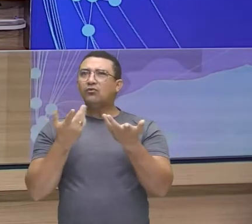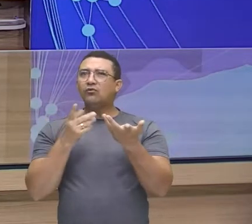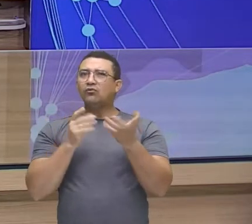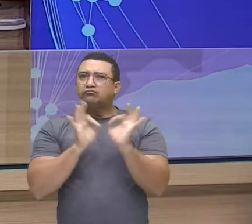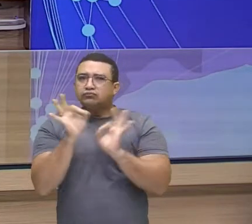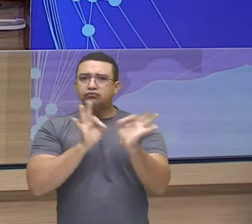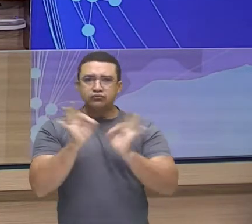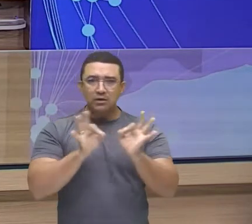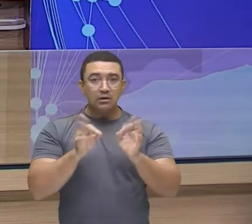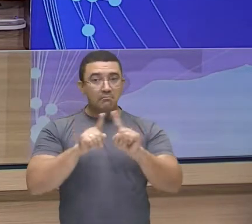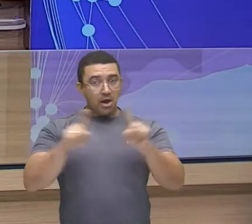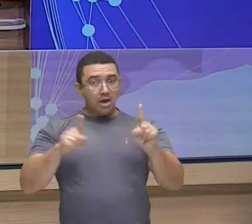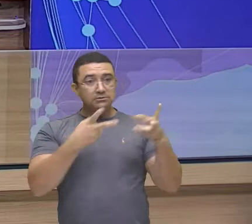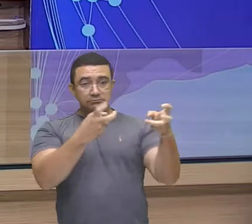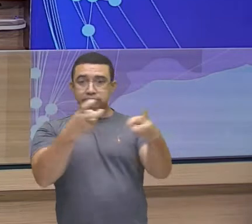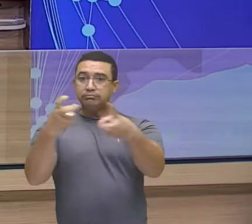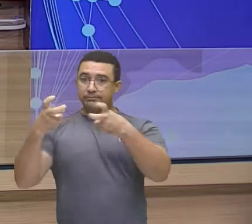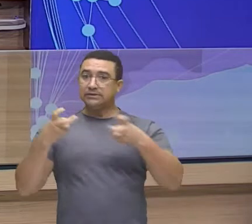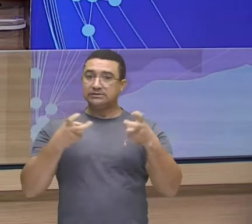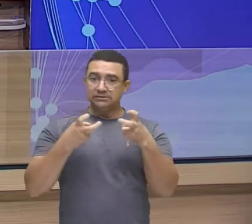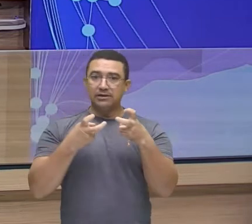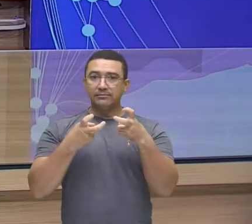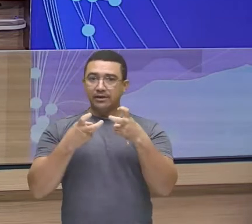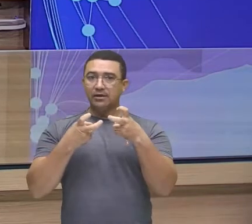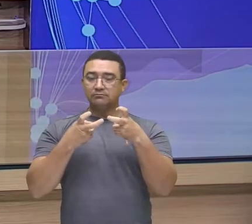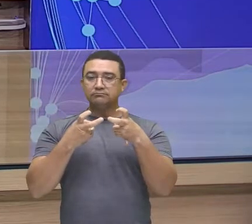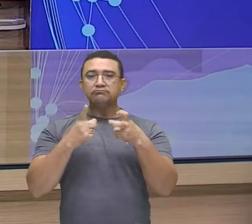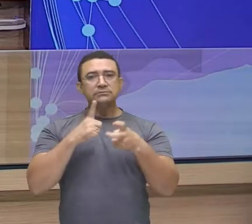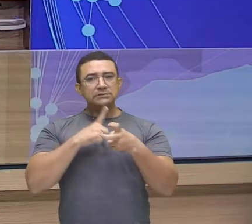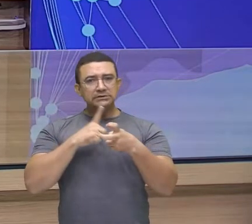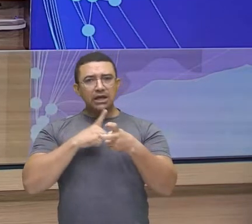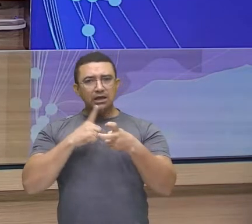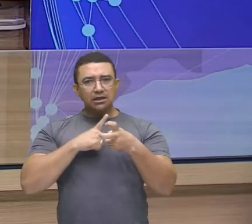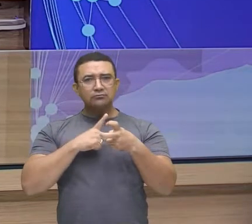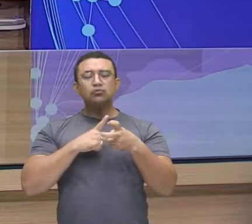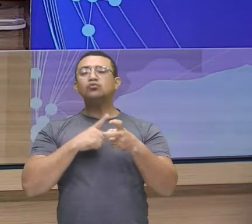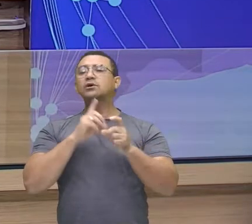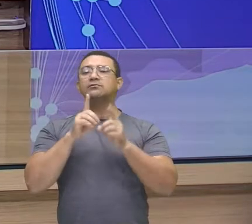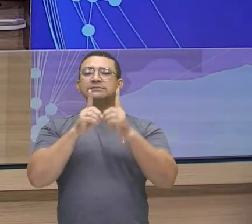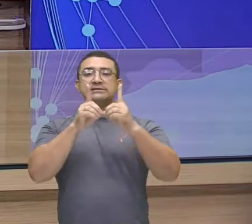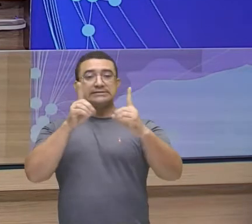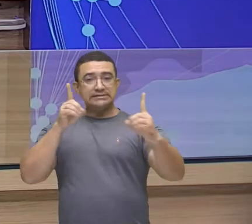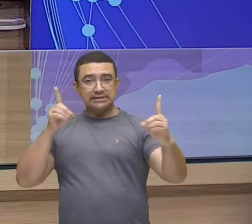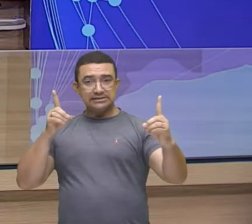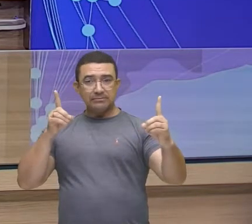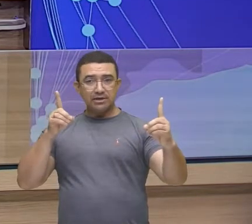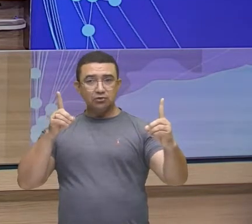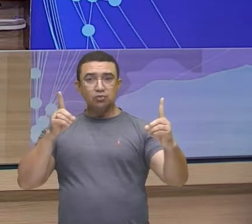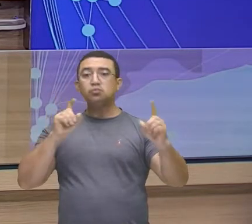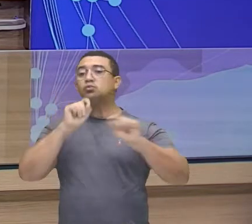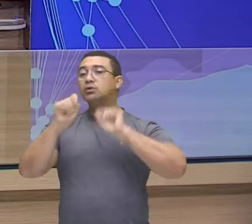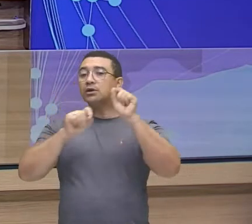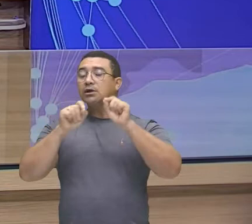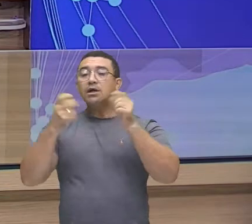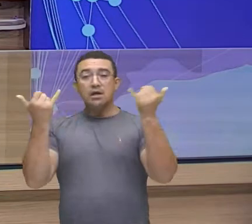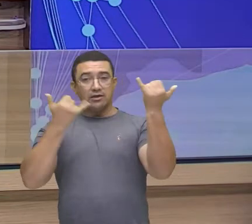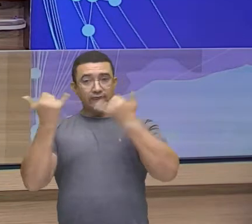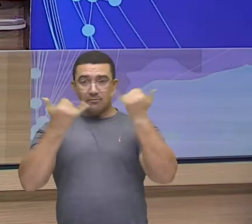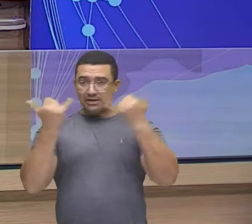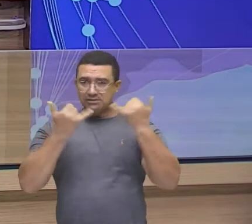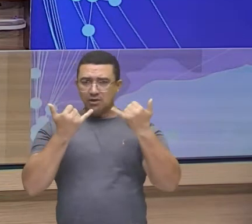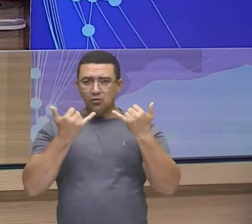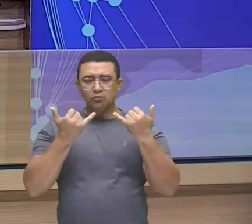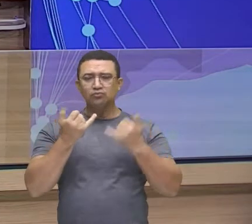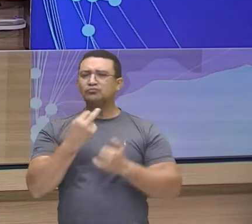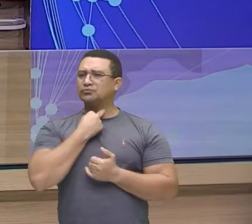sim observar e fazer com que tenha um distanciamento, né, das informações, que elas não podem se misturar e tem